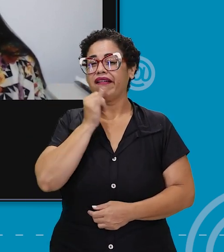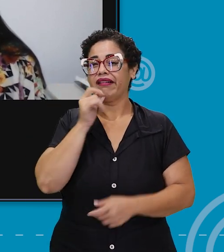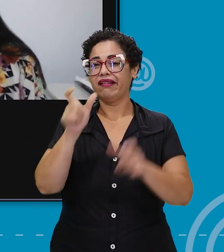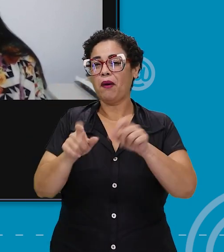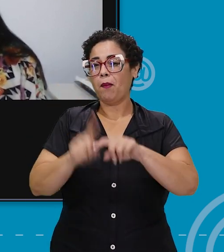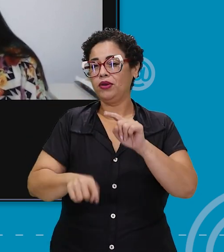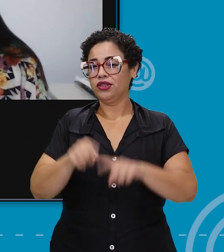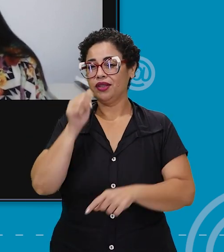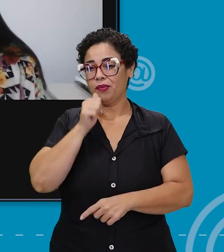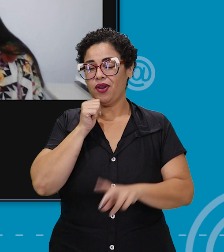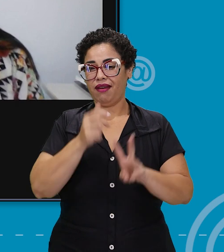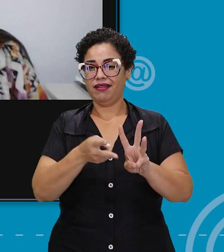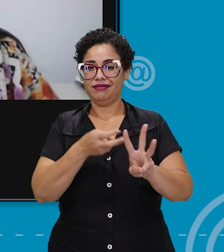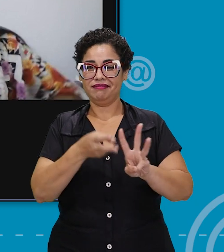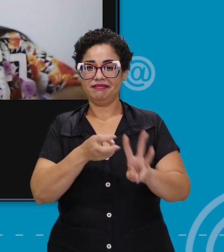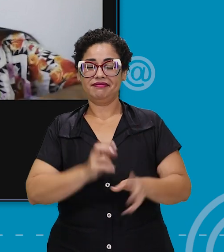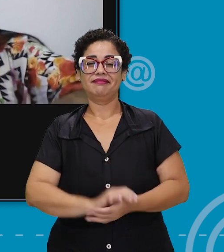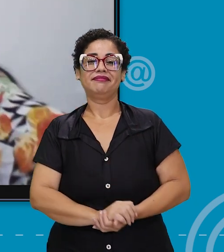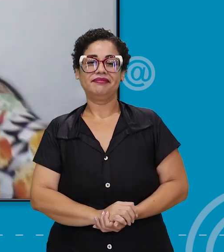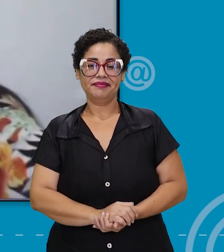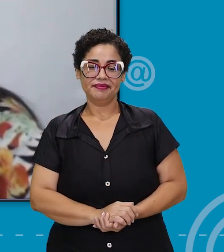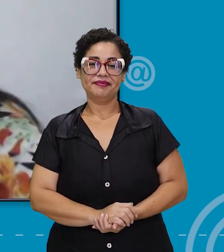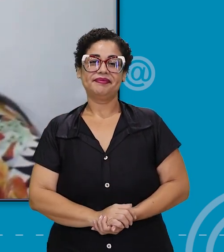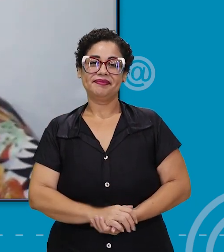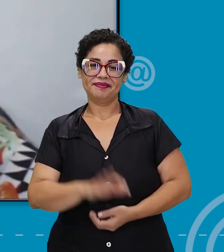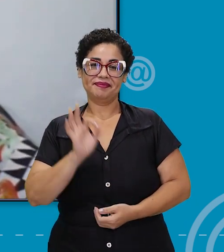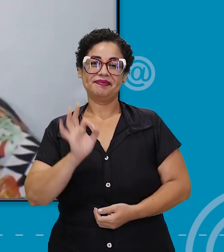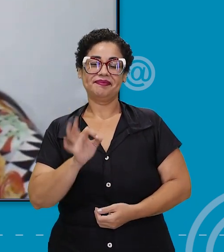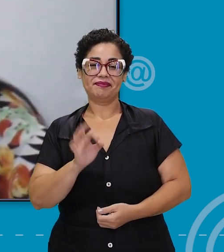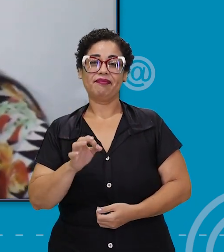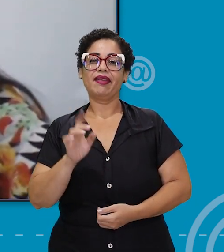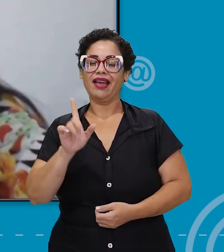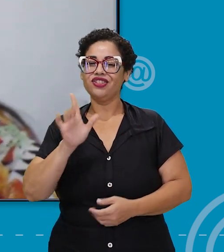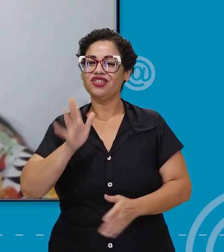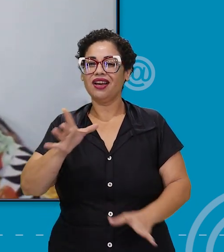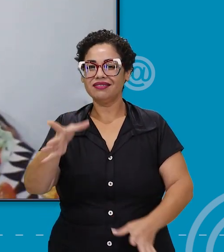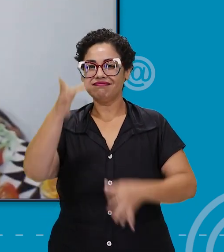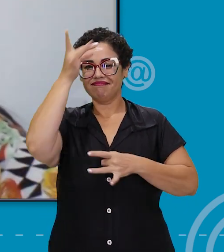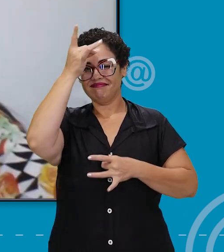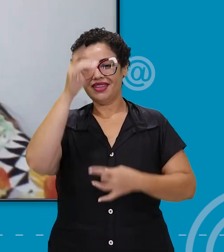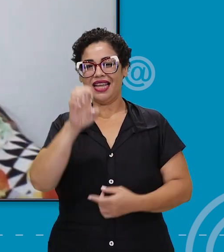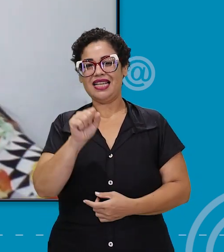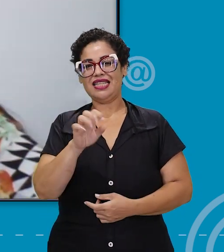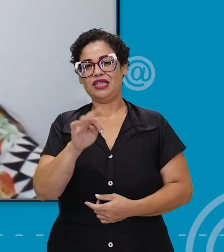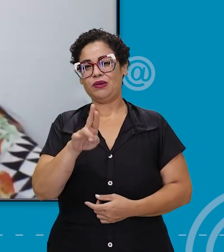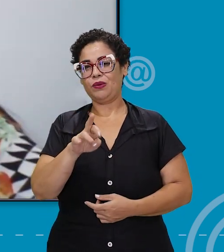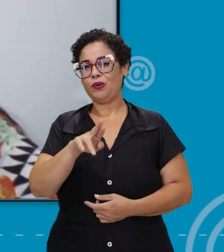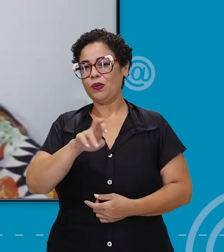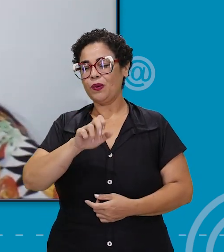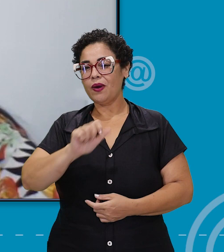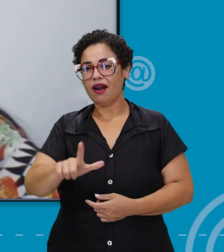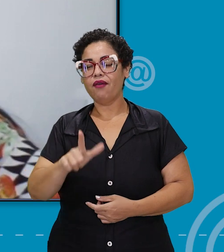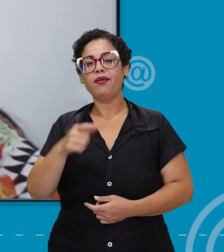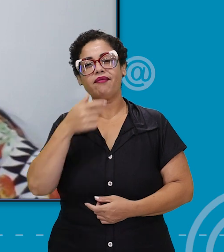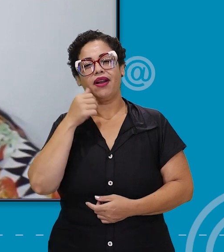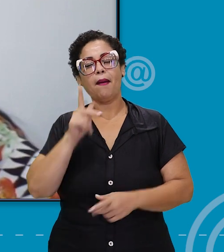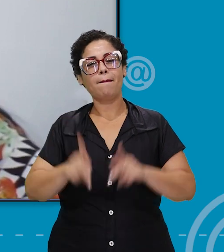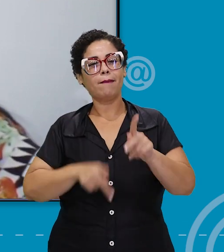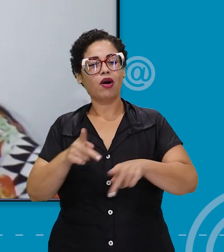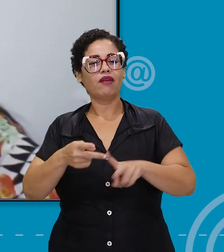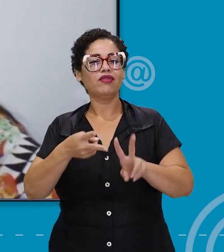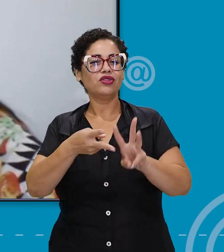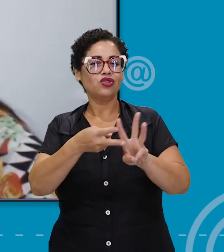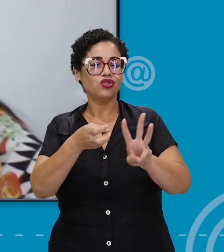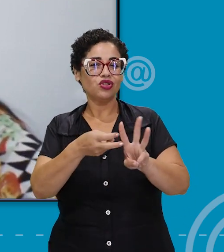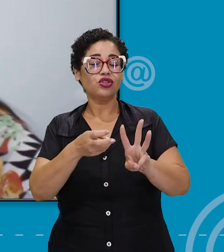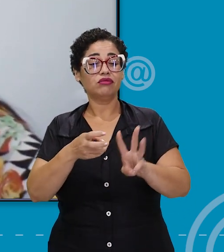mulher indígena. Uhum. Bom, olha, tem uma questão estrutural, né? Quando a gente vai falar sobre os povos